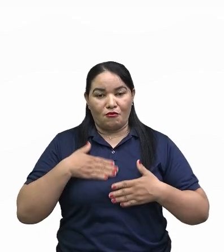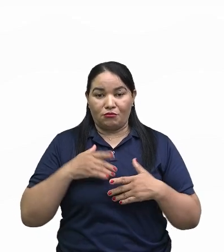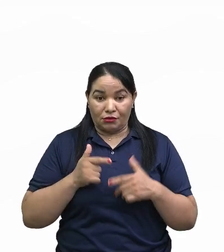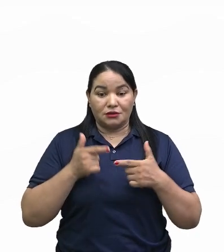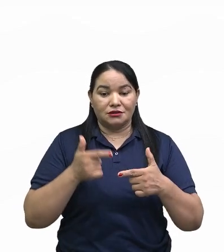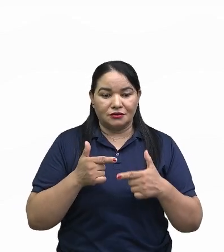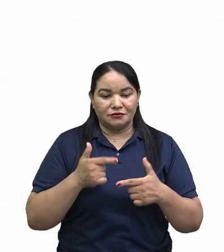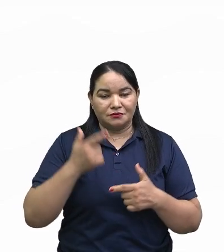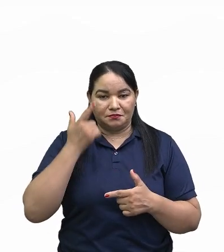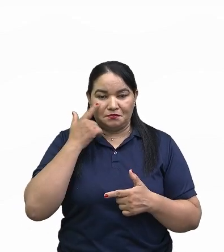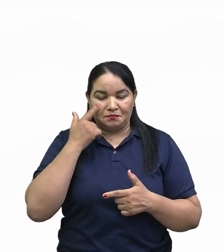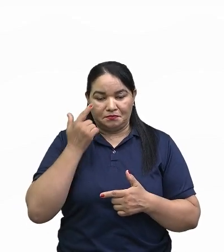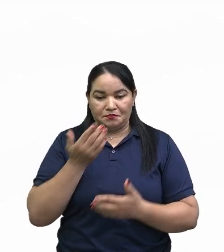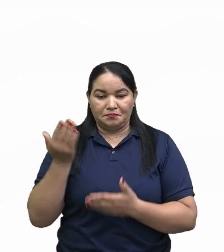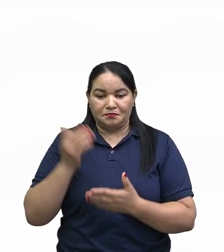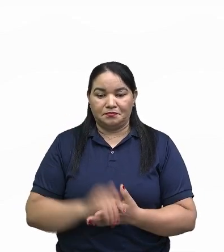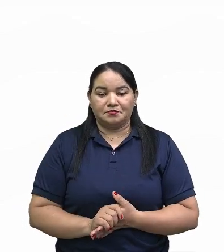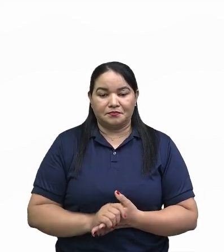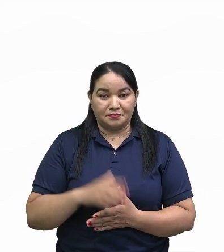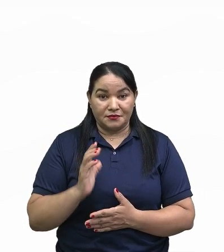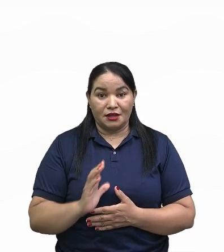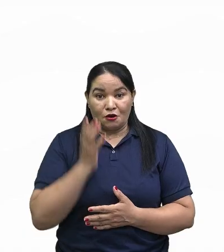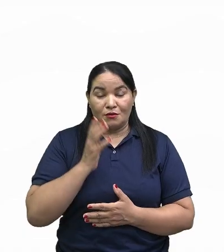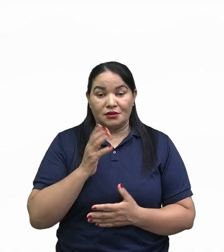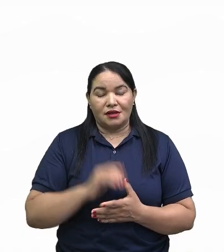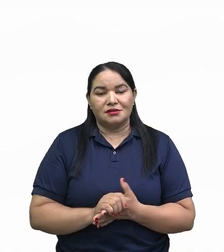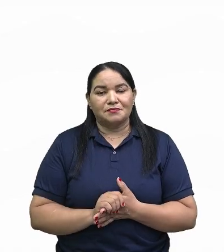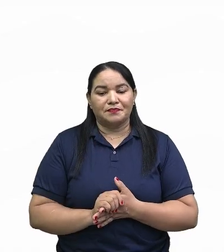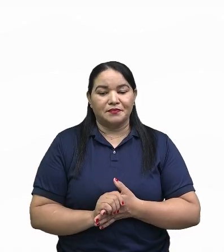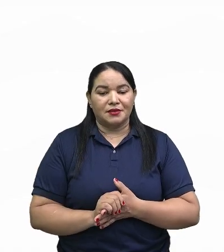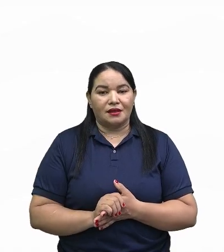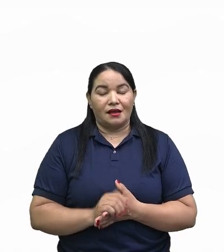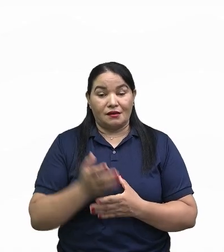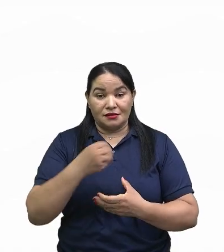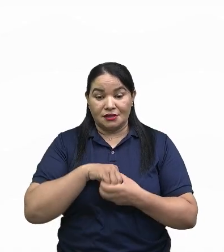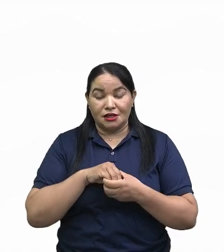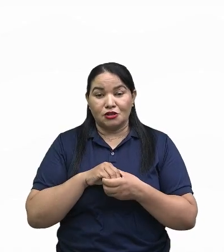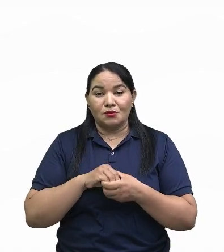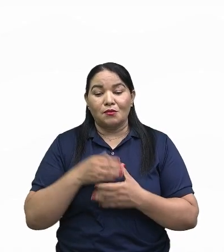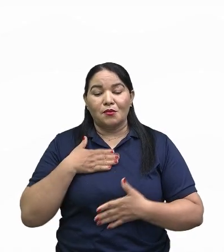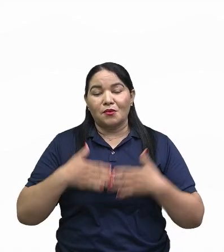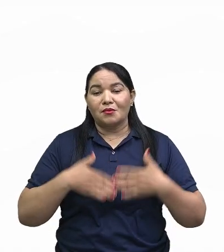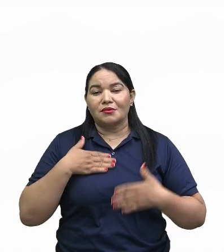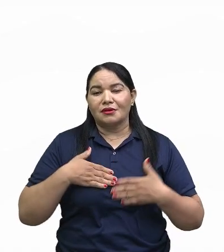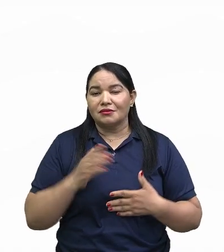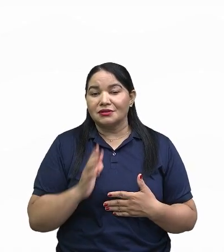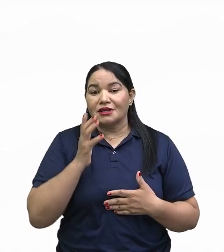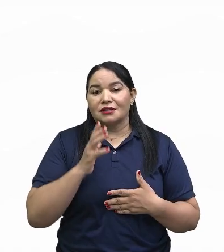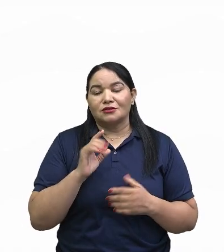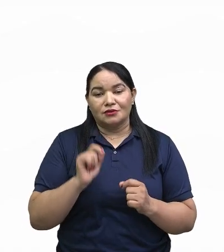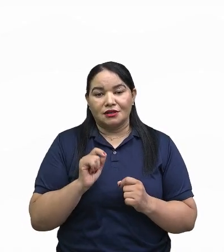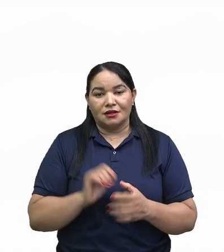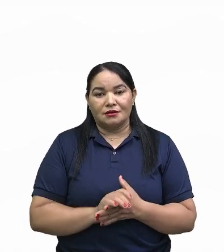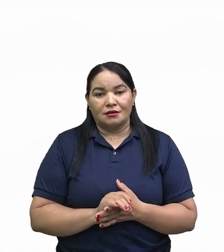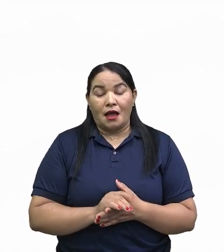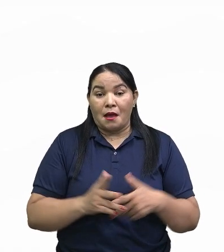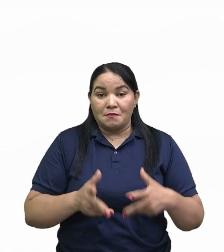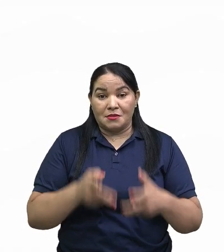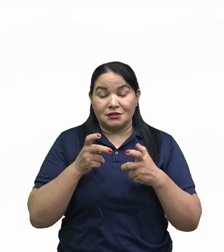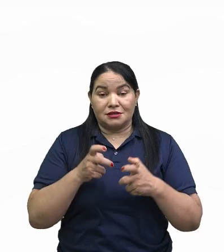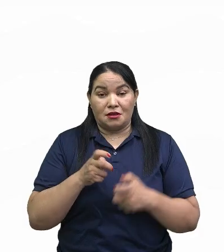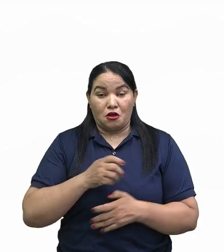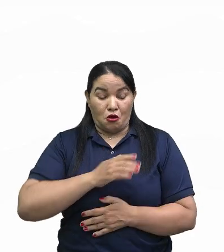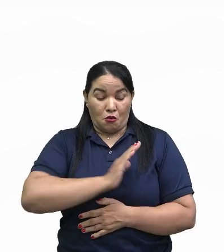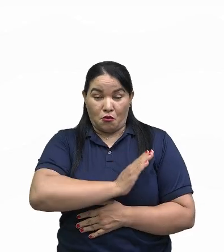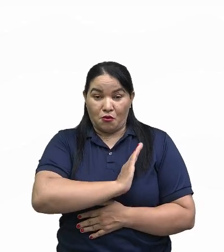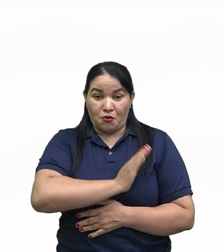observar as reações da adrenalina, né? Quando ela está presente ali no nosso organismo, o que acontece? Taquicardia, a gente percebe ali o nosso